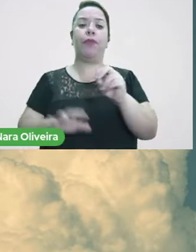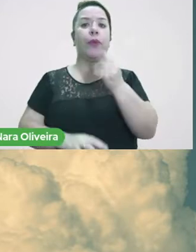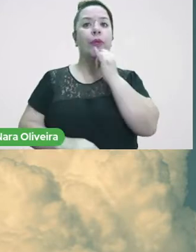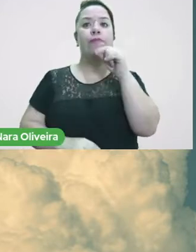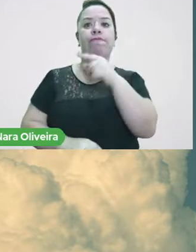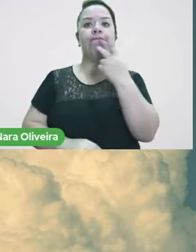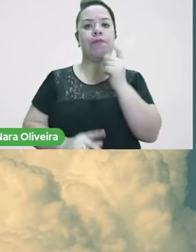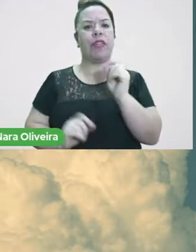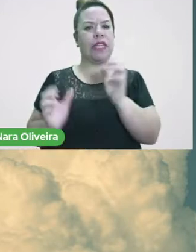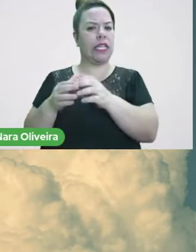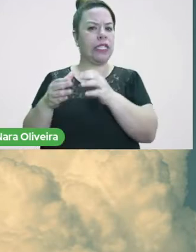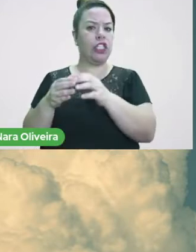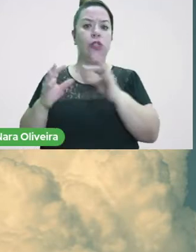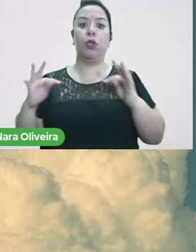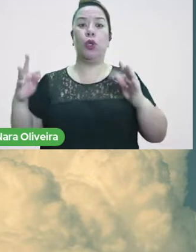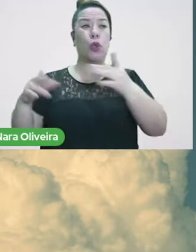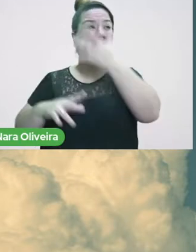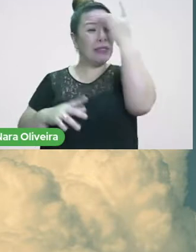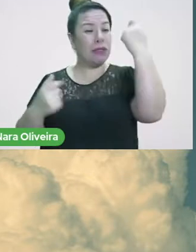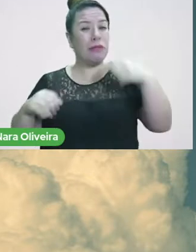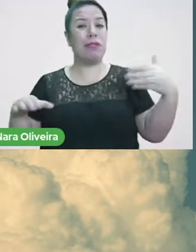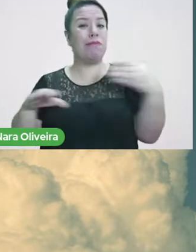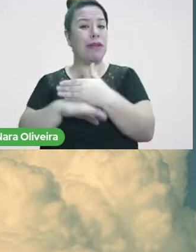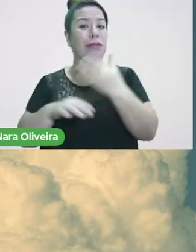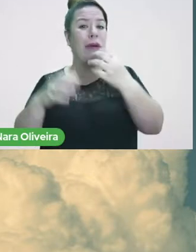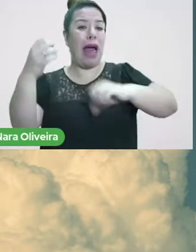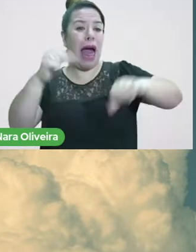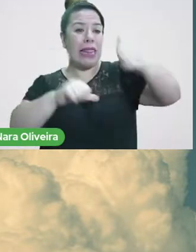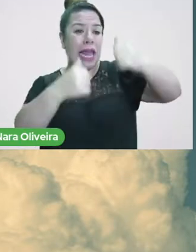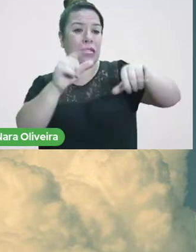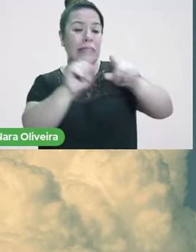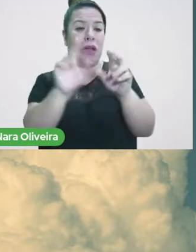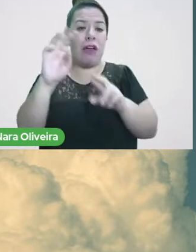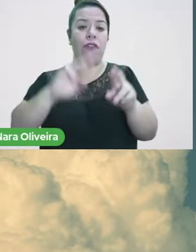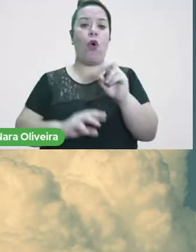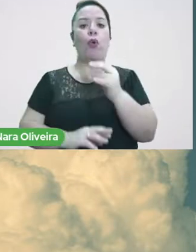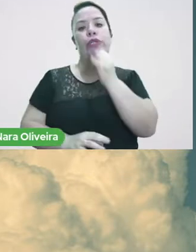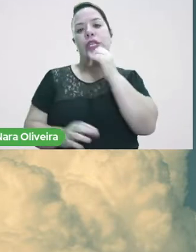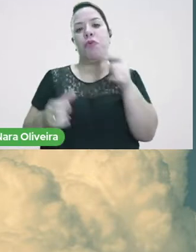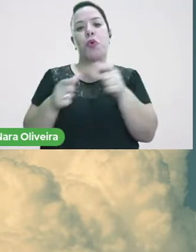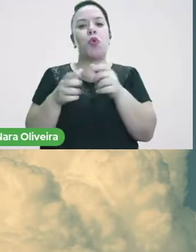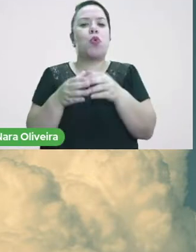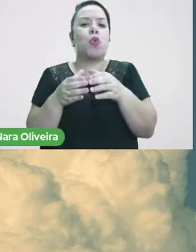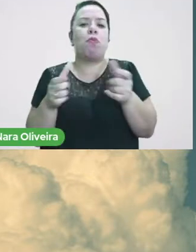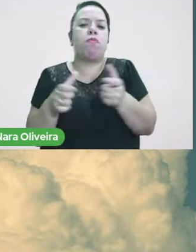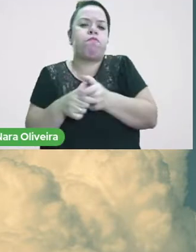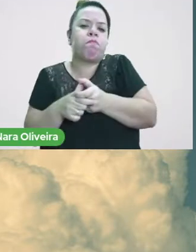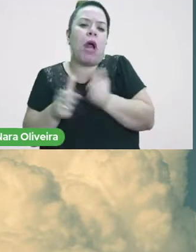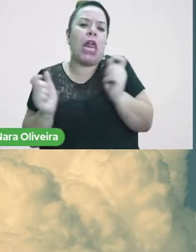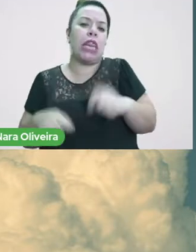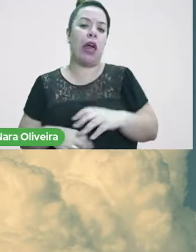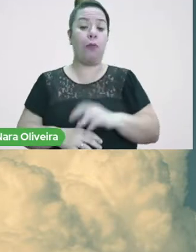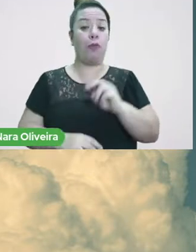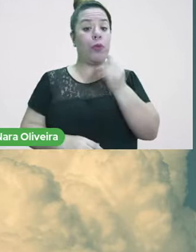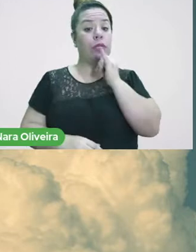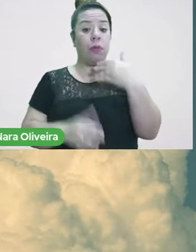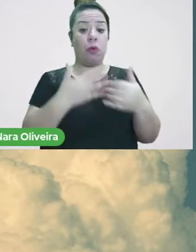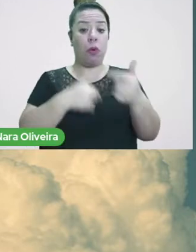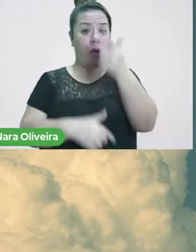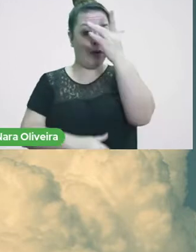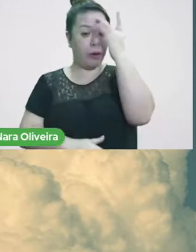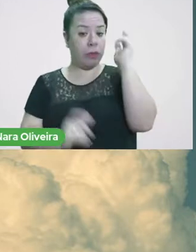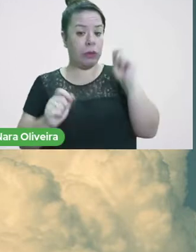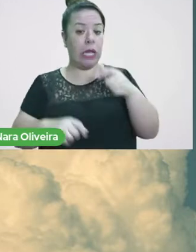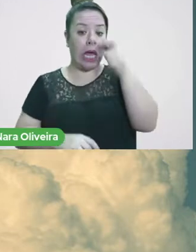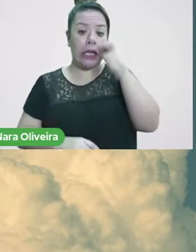todo mundo faz análise. Ou só um grupo menor, certo? Ou qualquer outra pessoa interessada, tá? Então, são